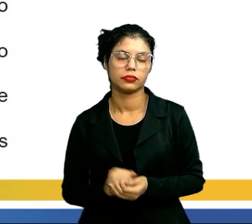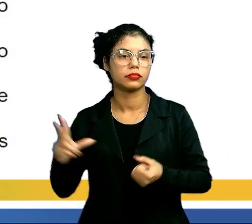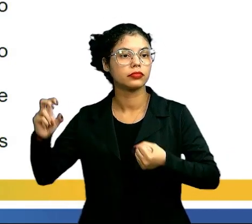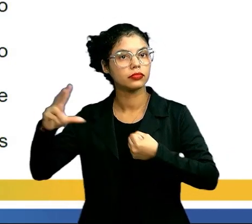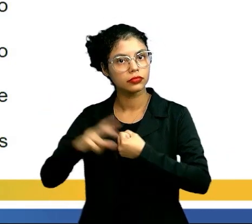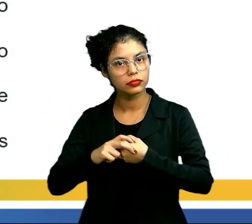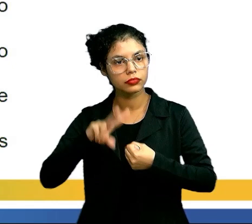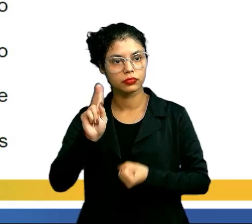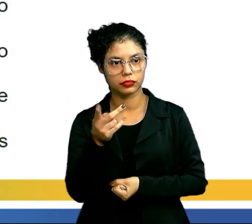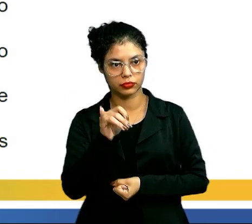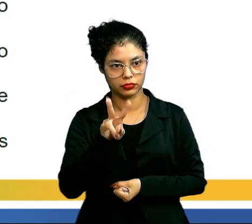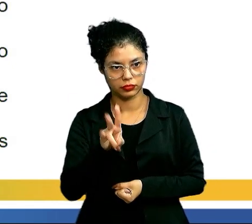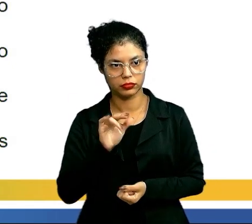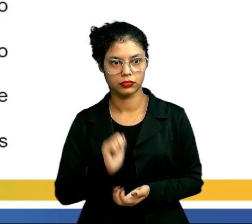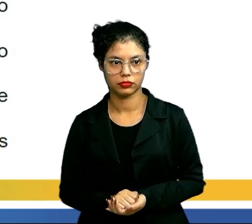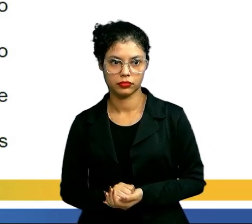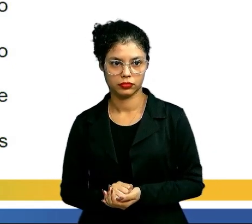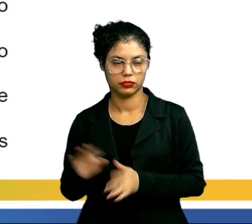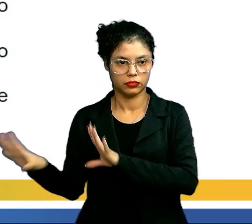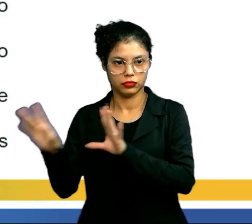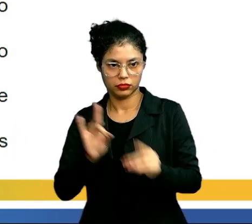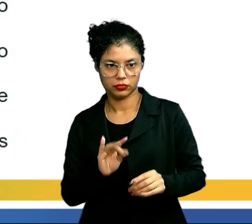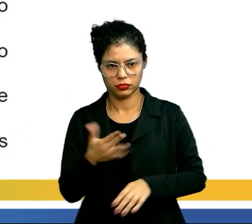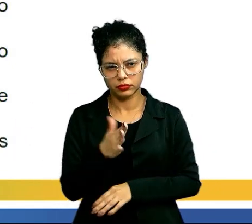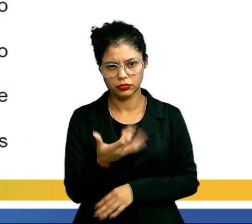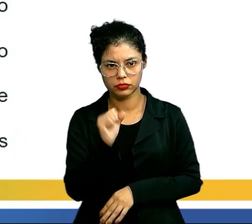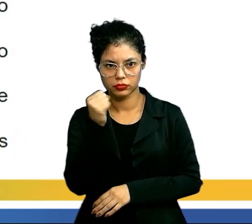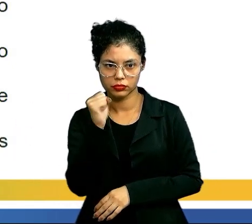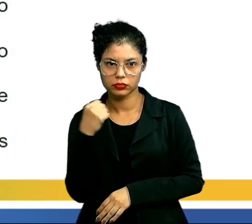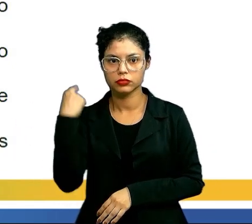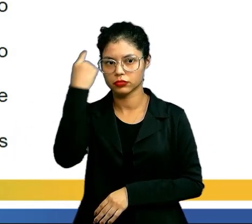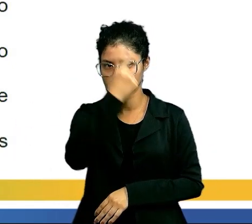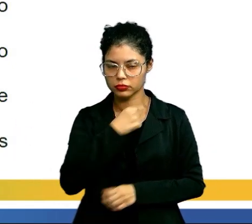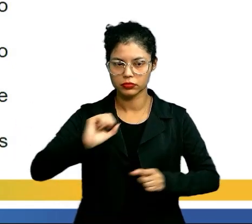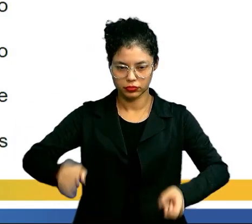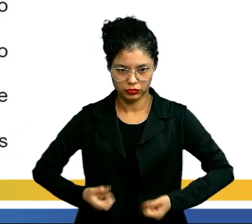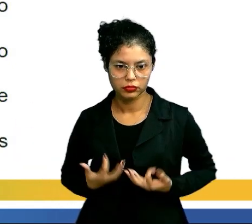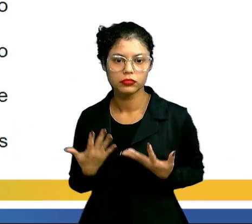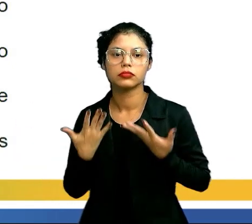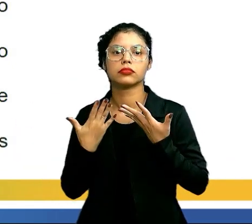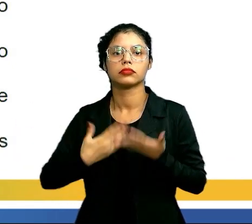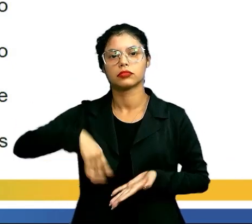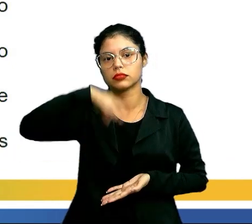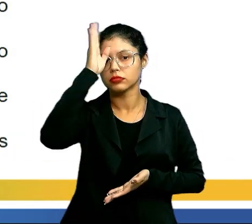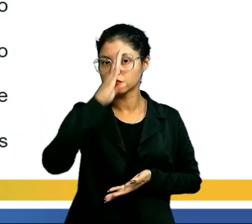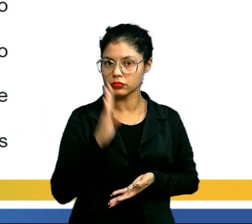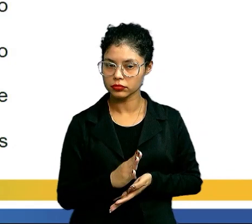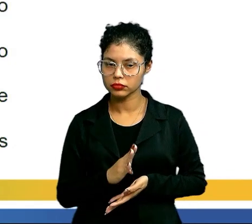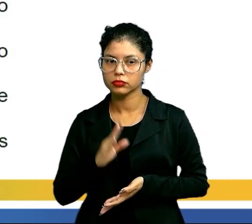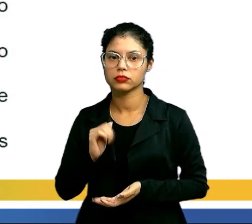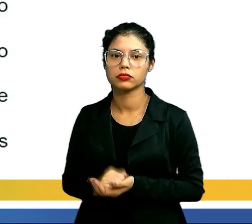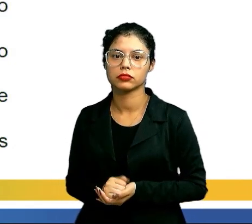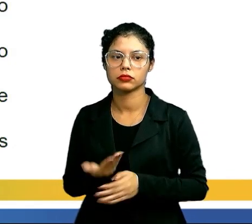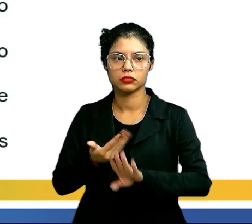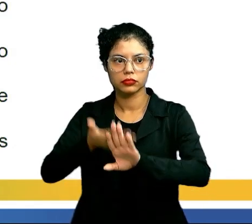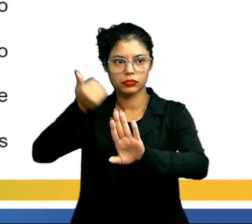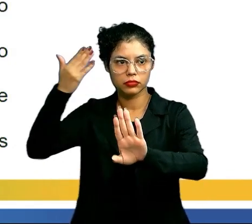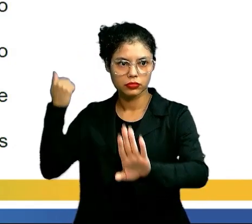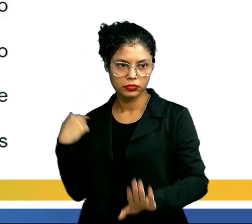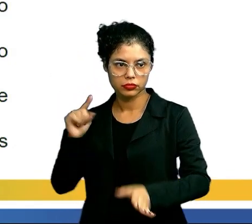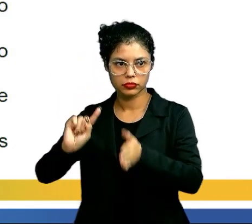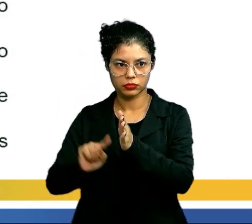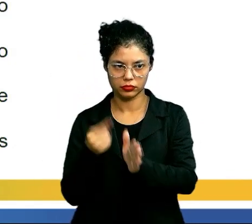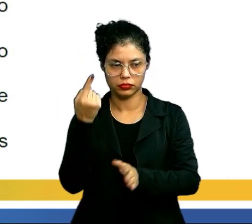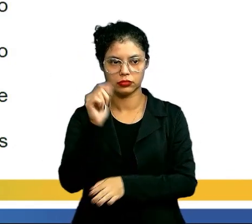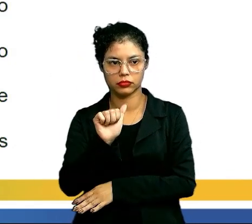da infecção pelo vírus HIV, que leva, em média, 8 anos para se manifestar. No Brasil, desde